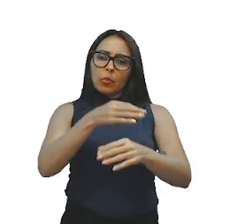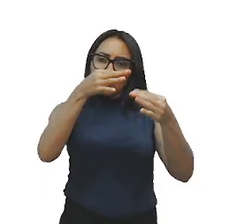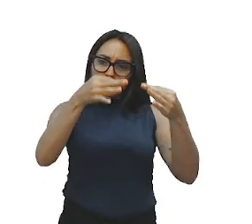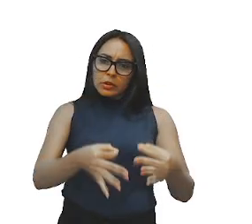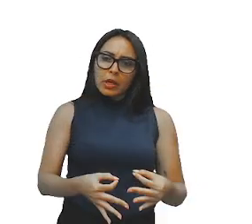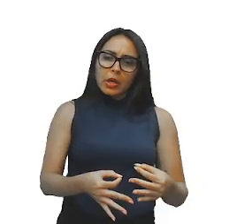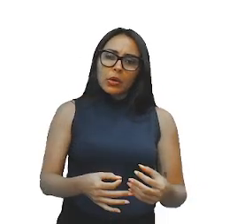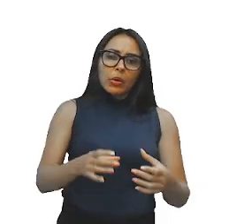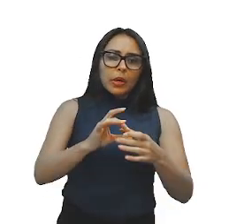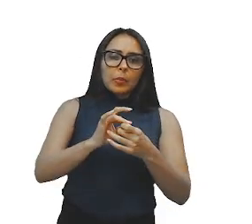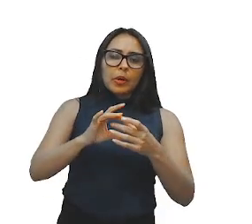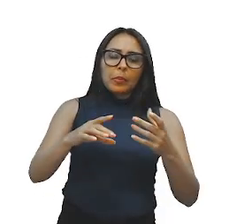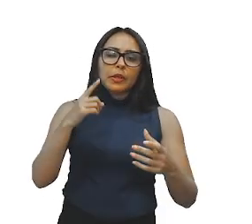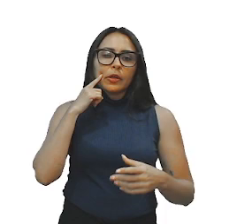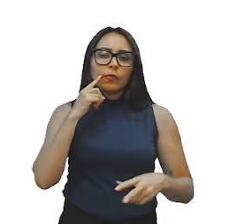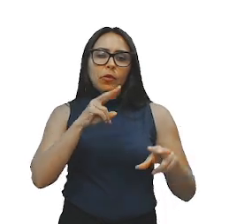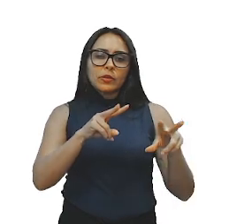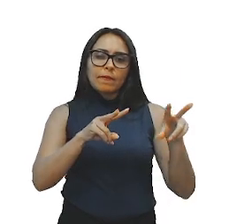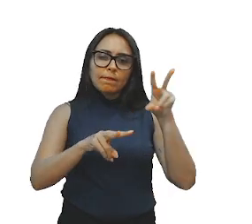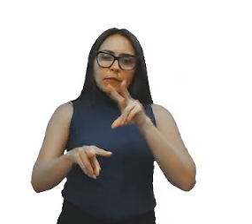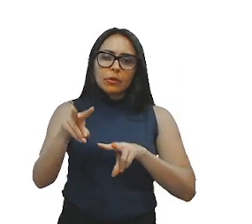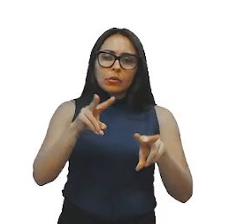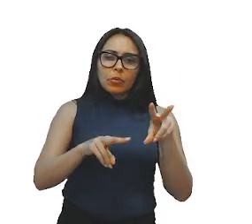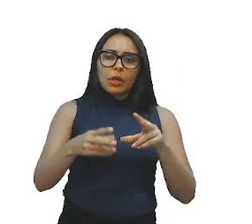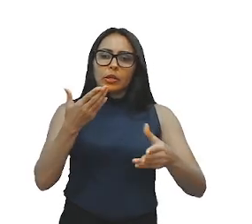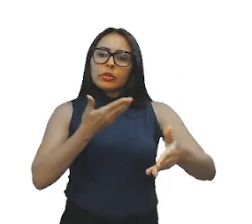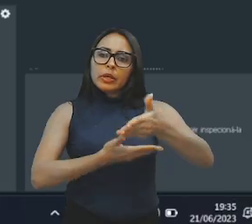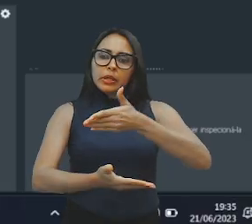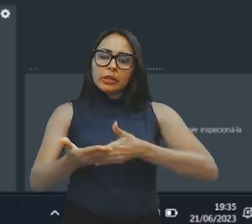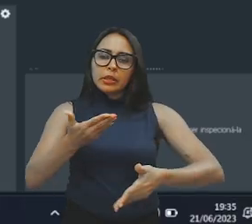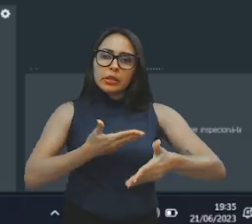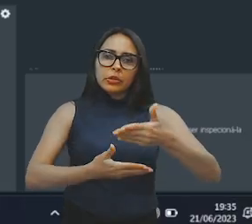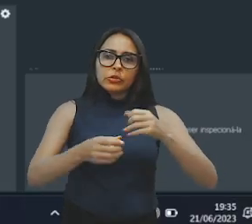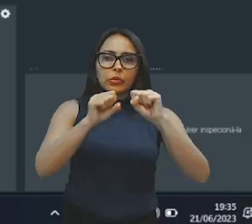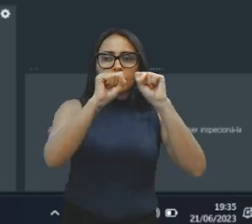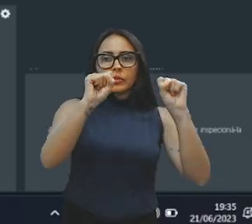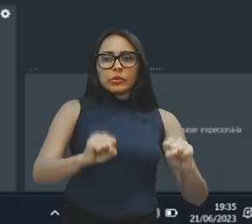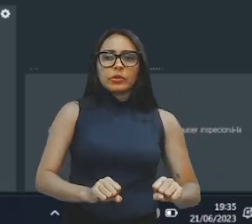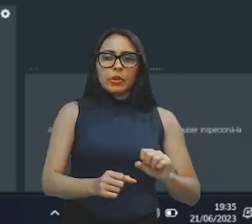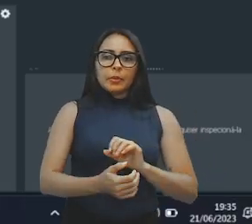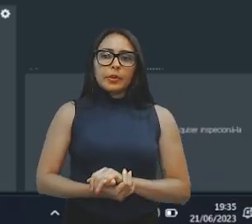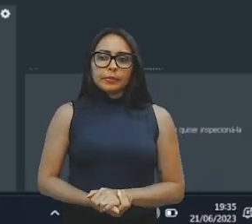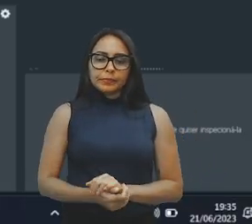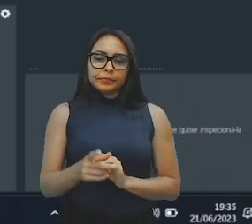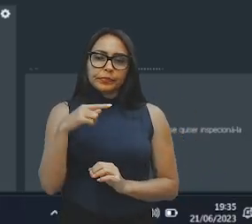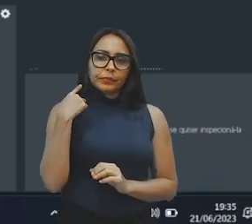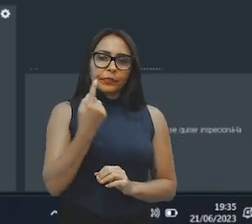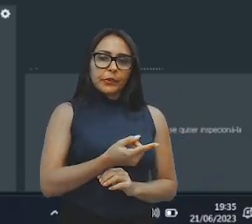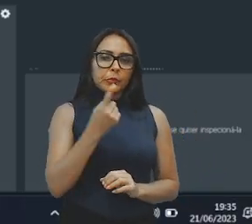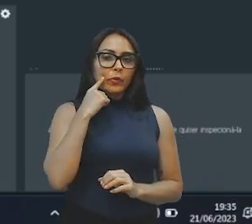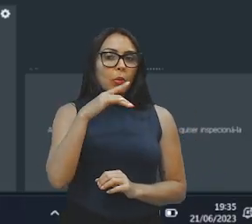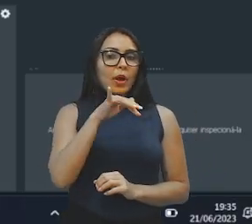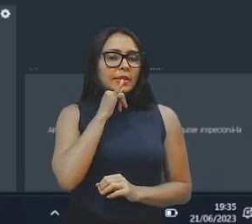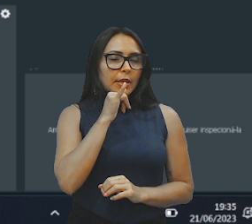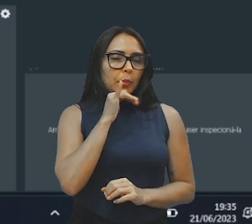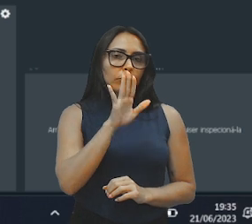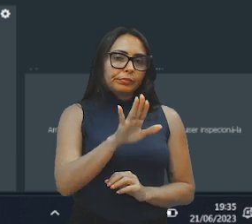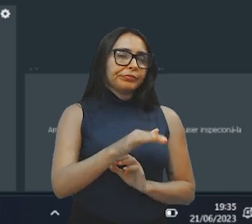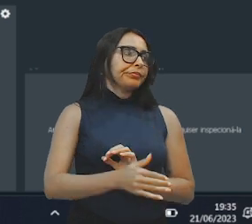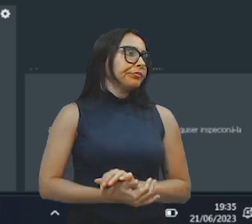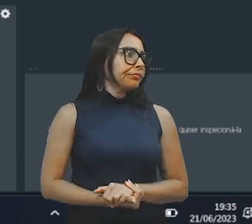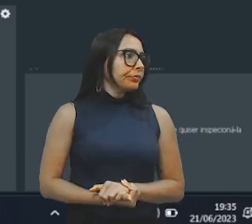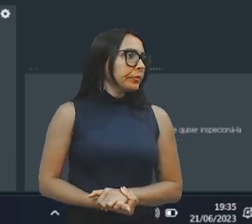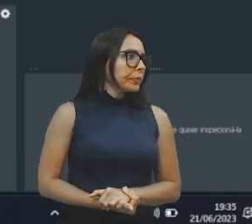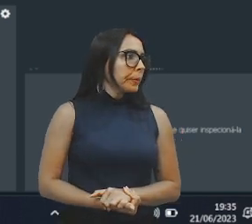você visualize e interaja com o sistema simulado. E nós vamos ver um exemplo desse modelo